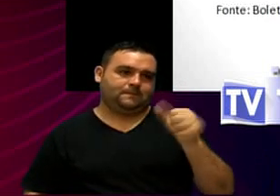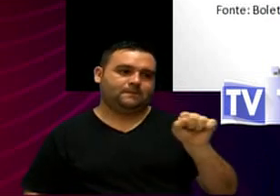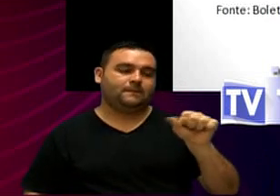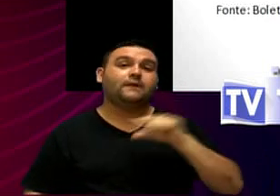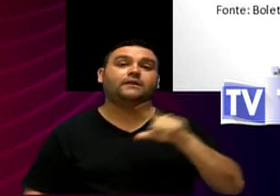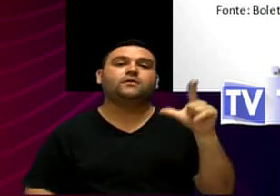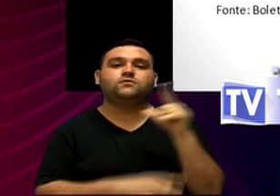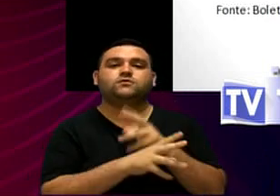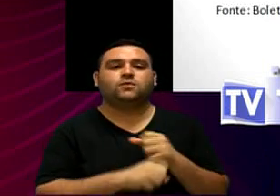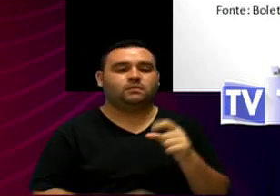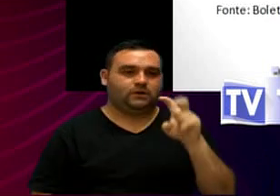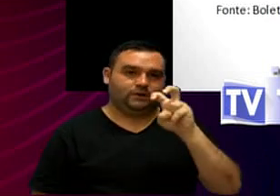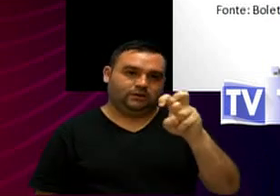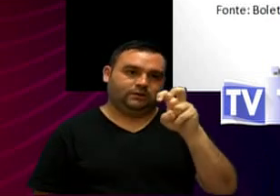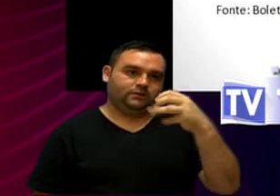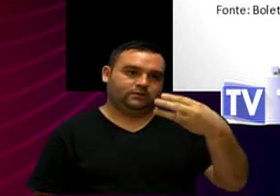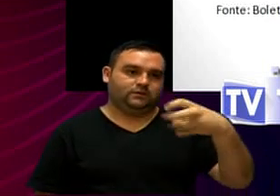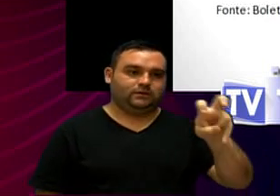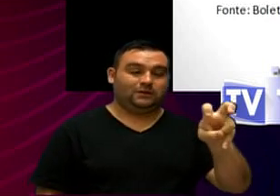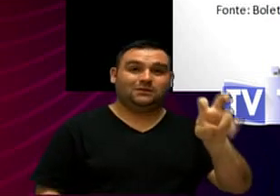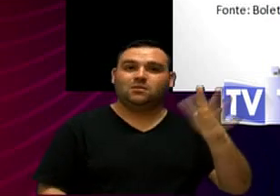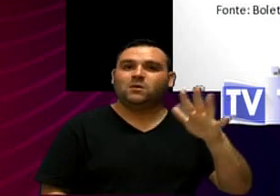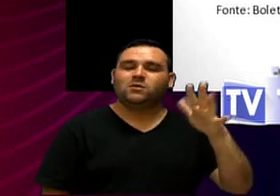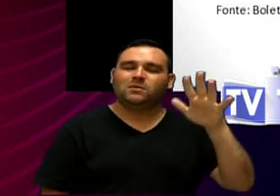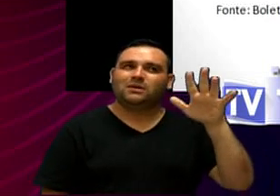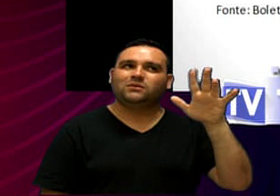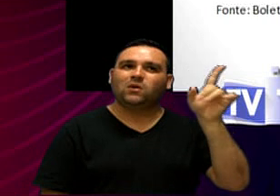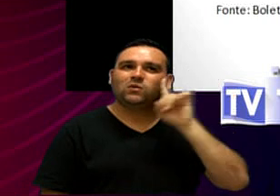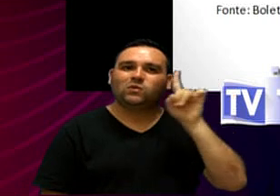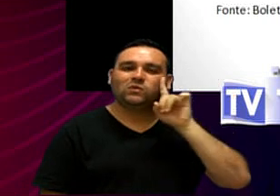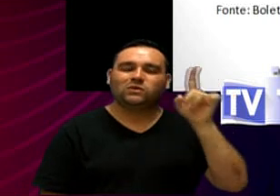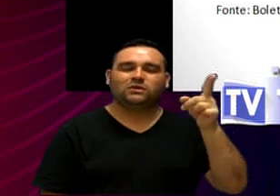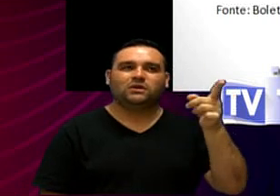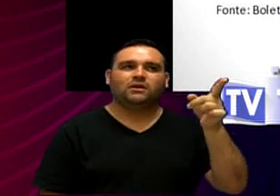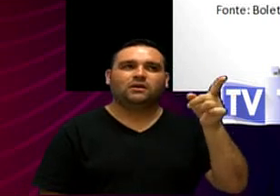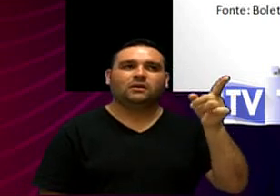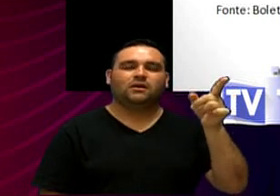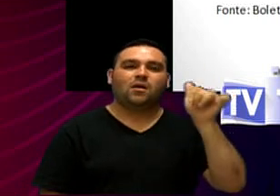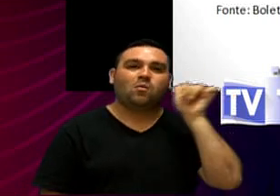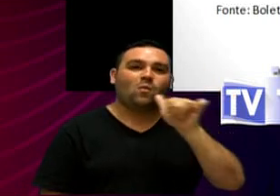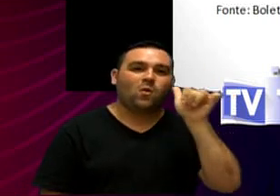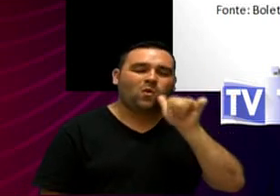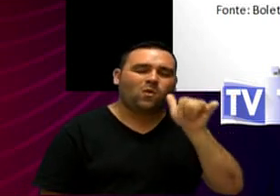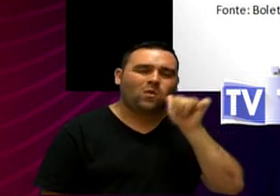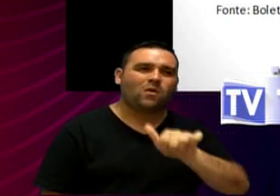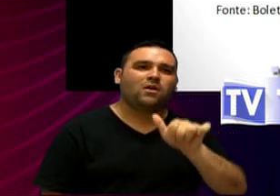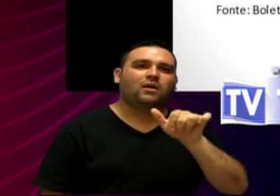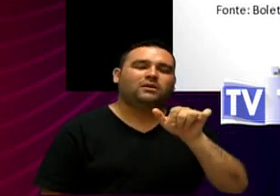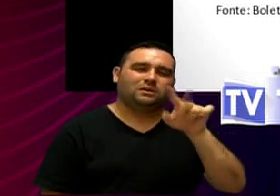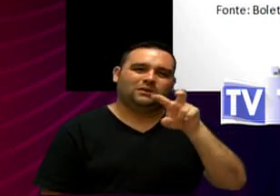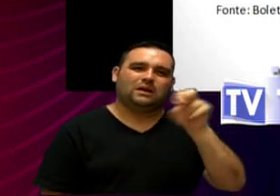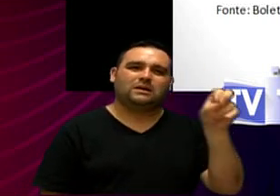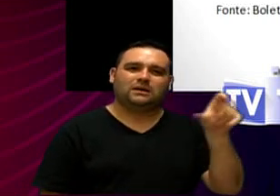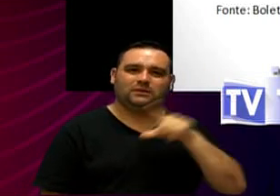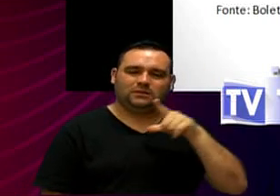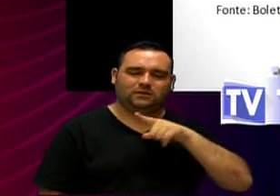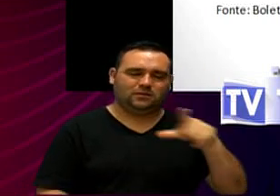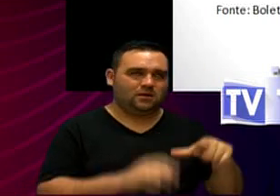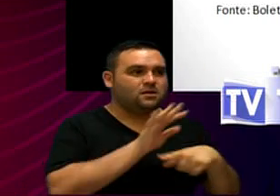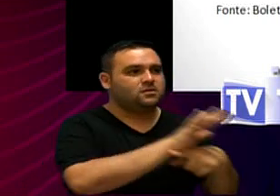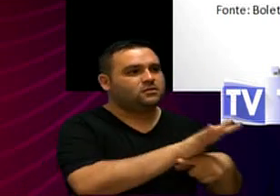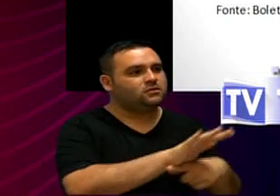foram 535, uma média de 50 medidas protetivas para mulheres que precisam de proteção